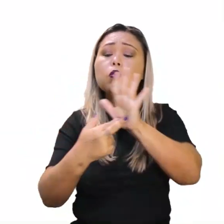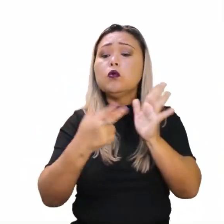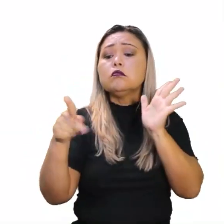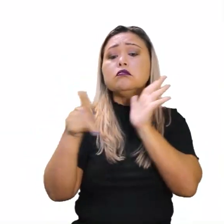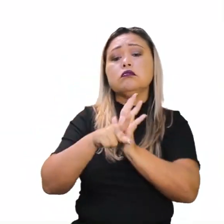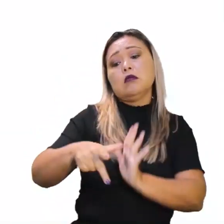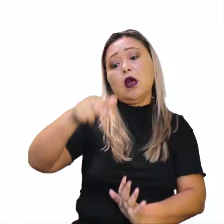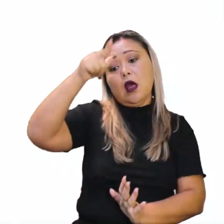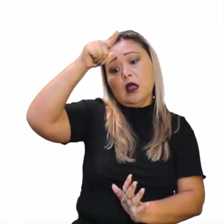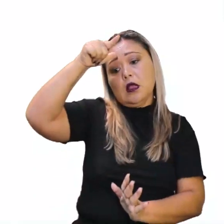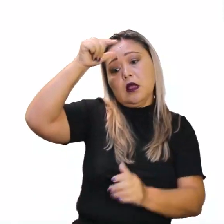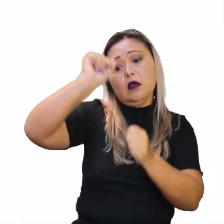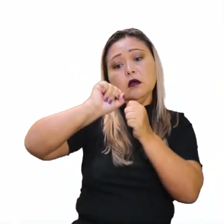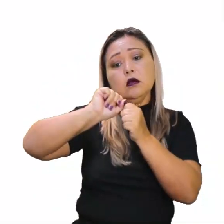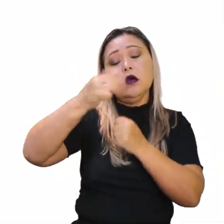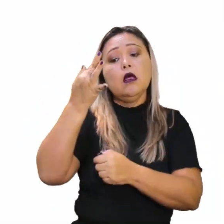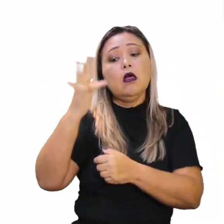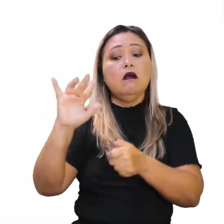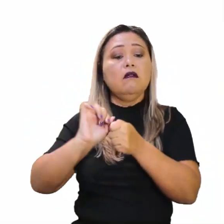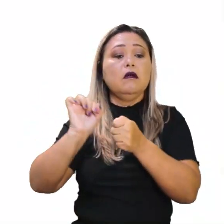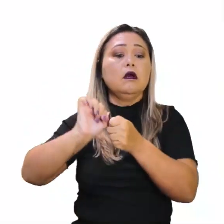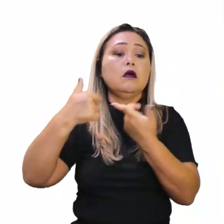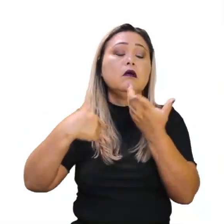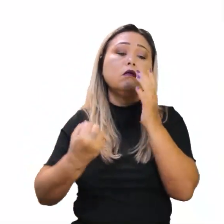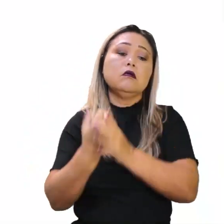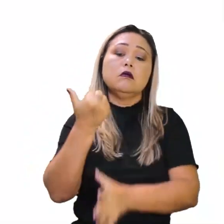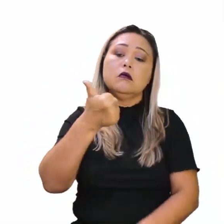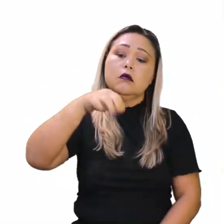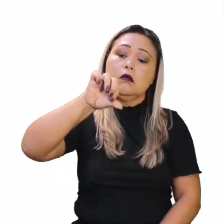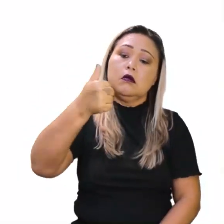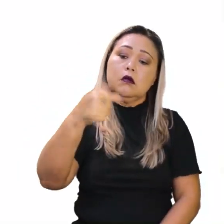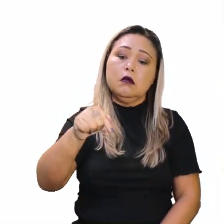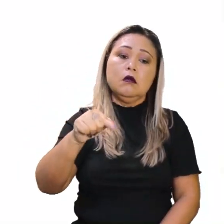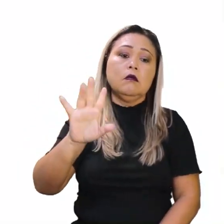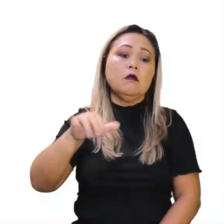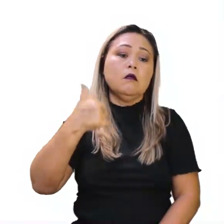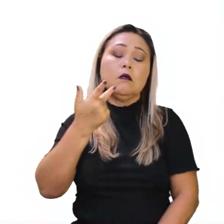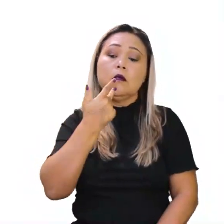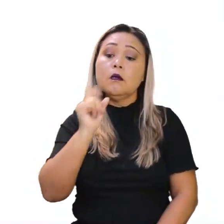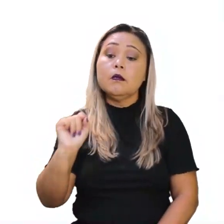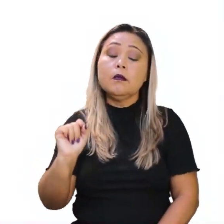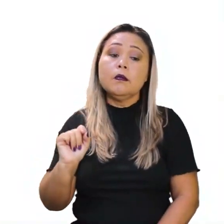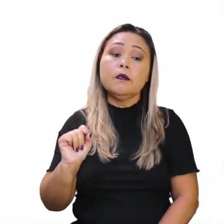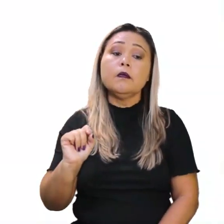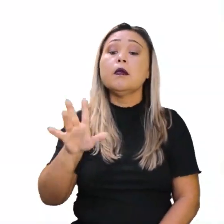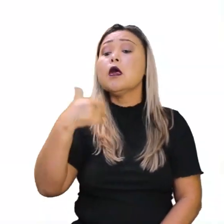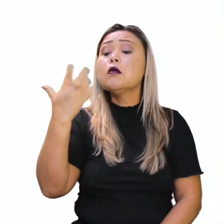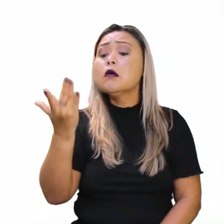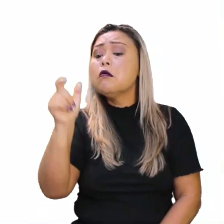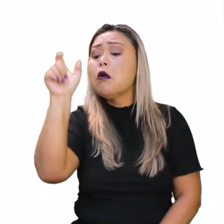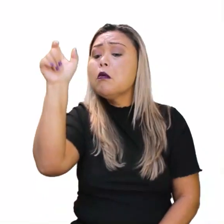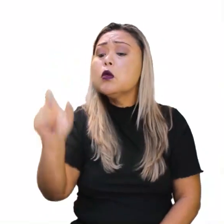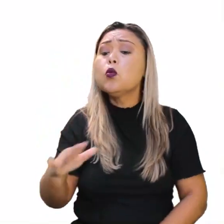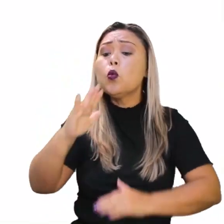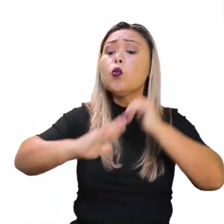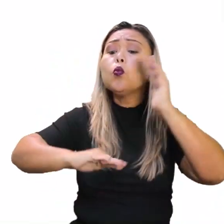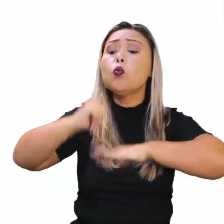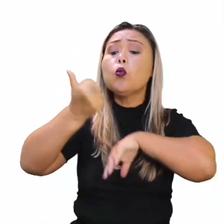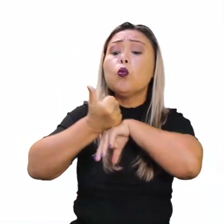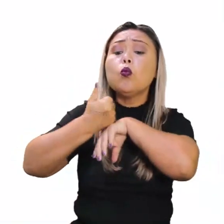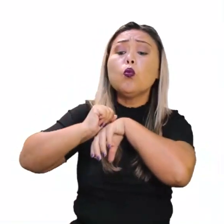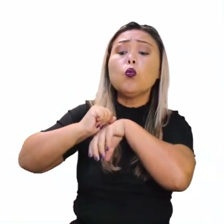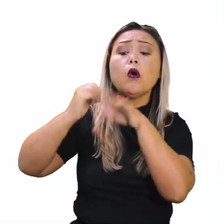representativas do dadaísmo na França, criado em 1917. Estamos falando de quem foi essa pessoa que